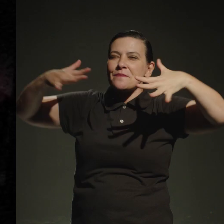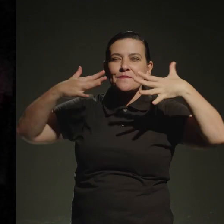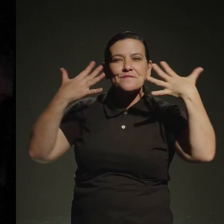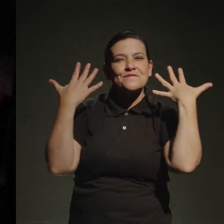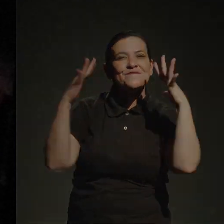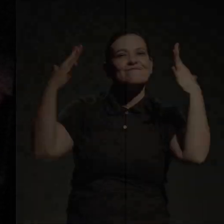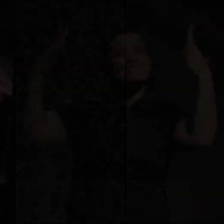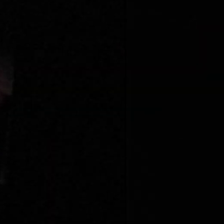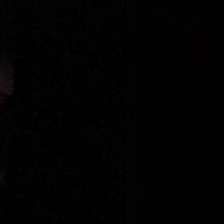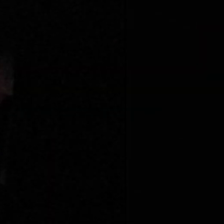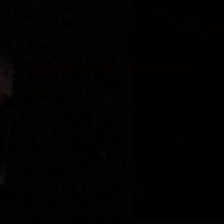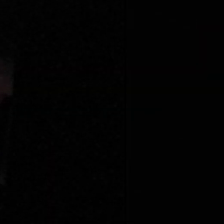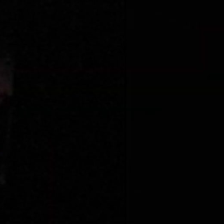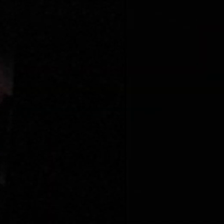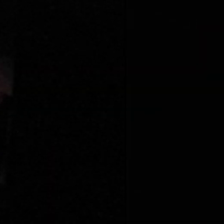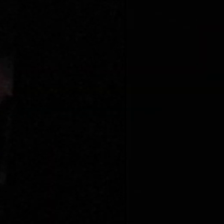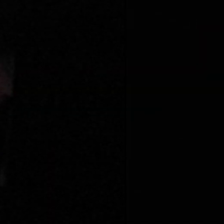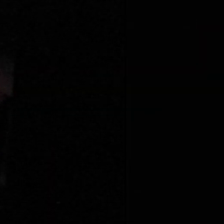Ah. Ah.